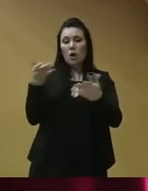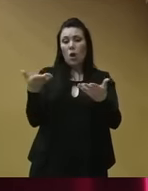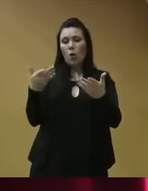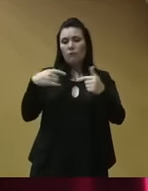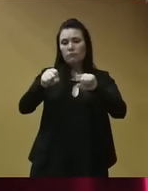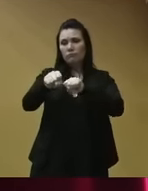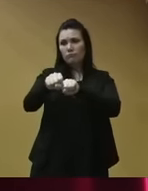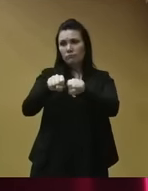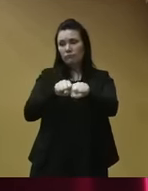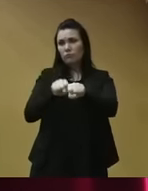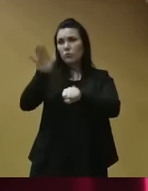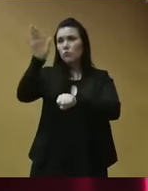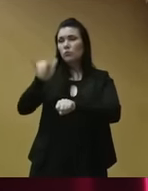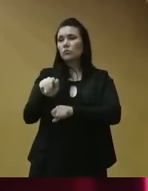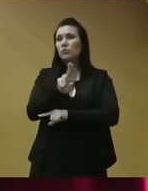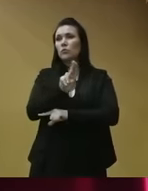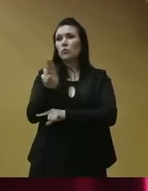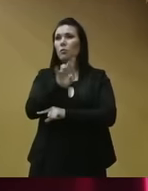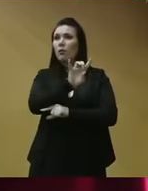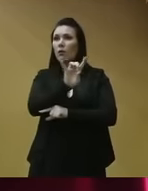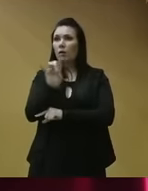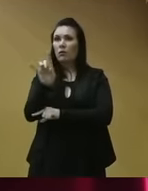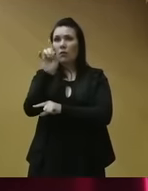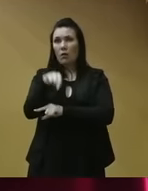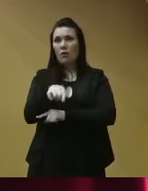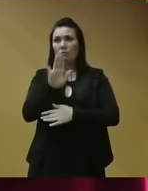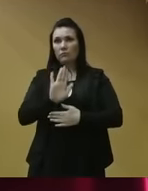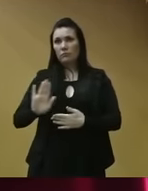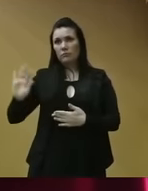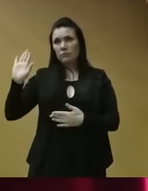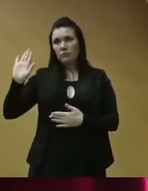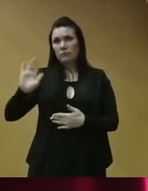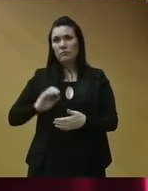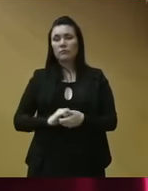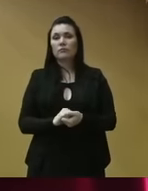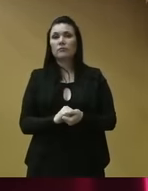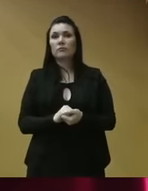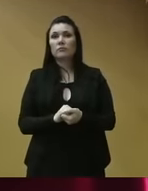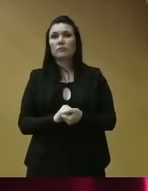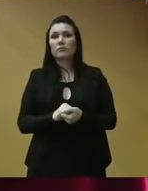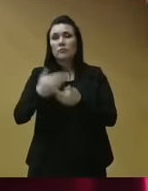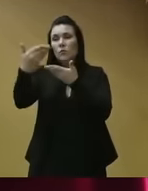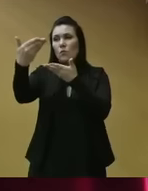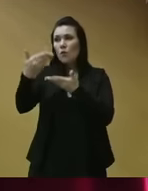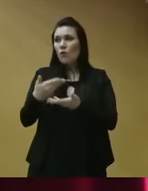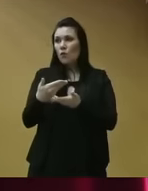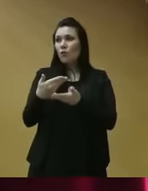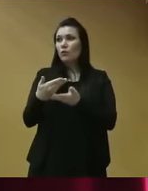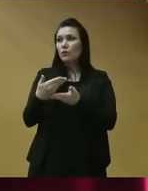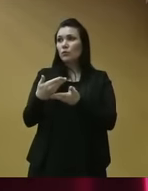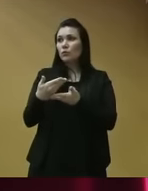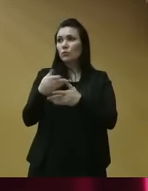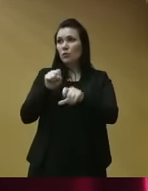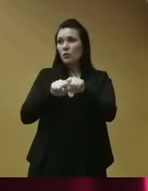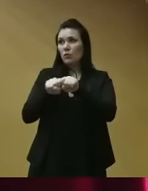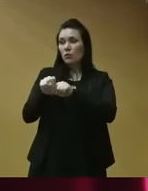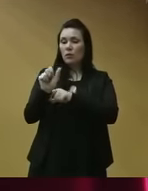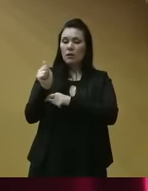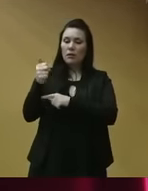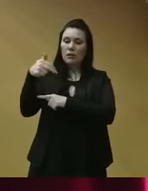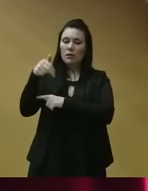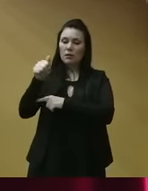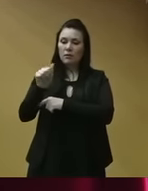os quais são chamados agora a prestar juramento. Convido a formanda Ana Beatriz